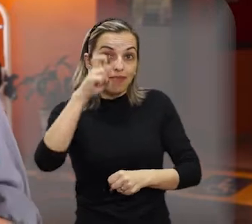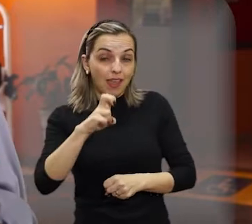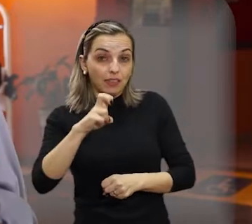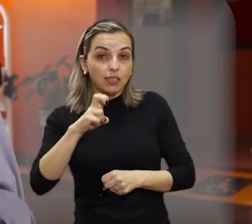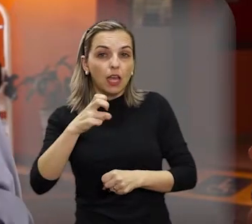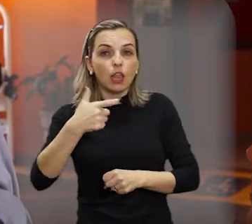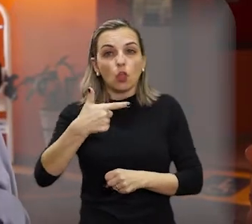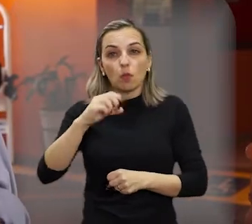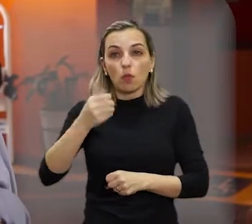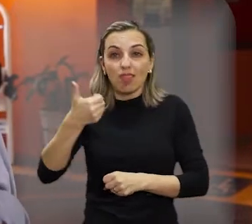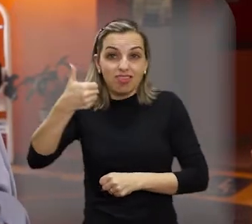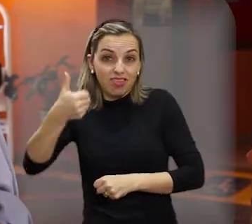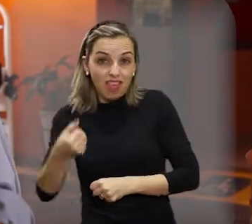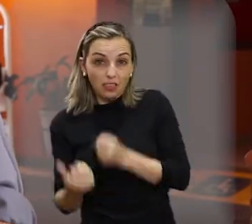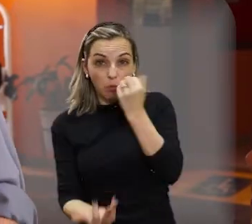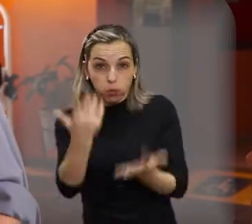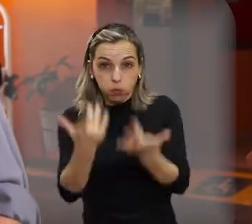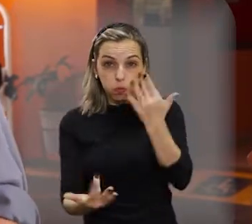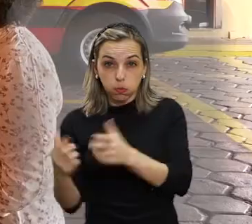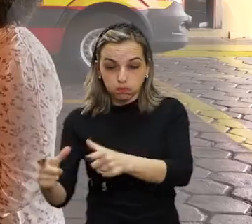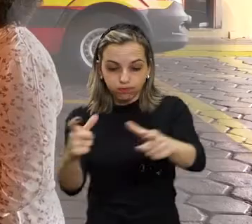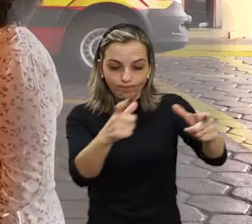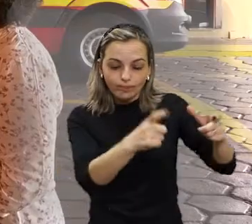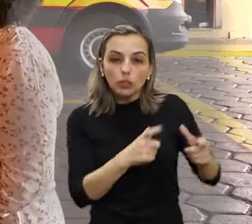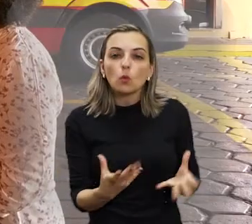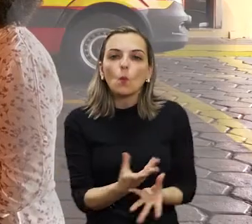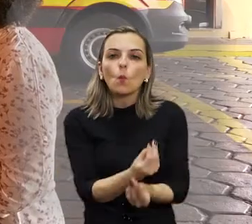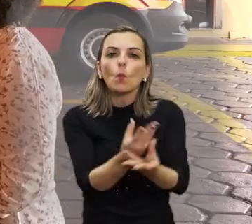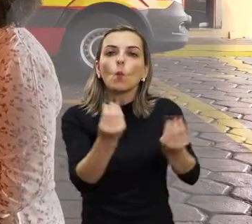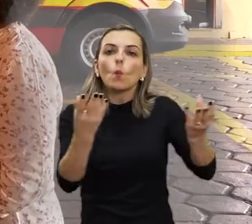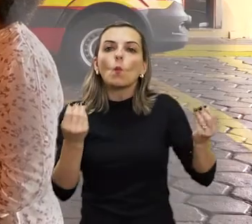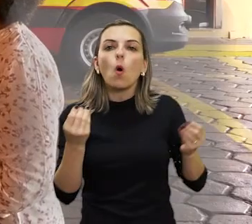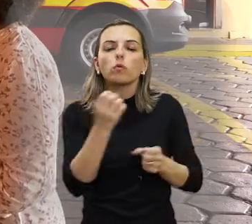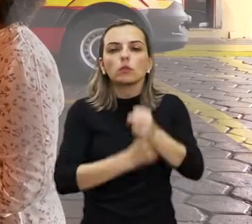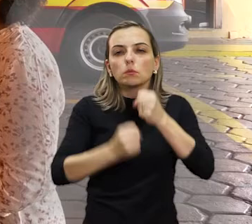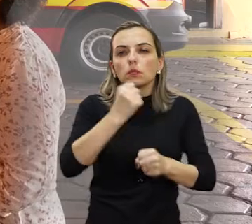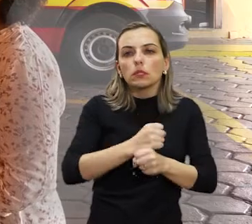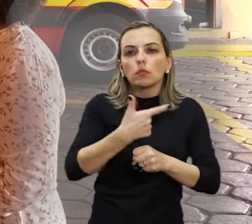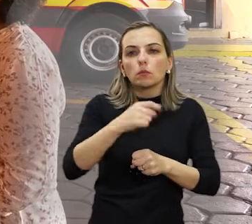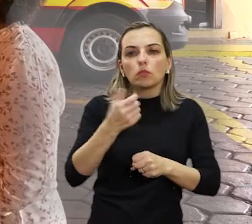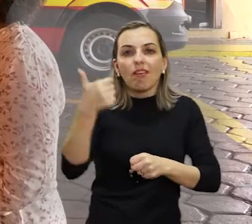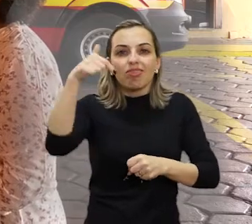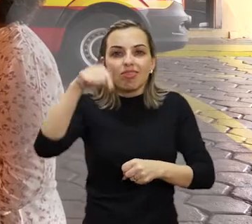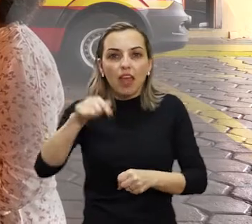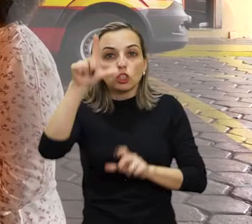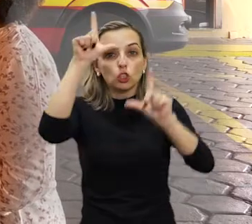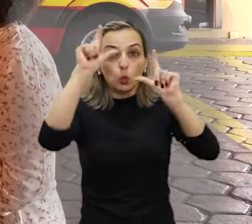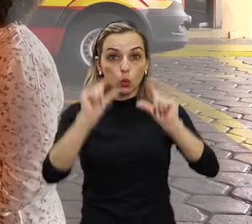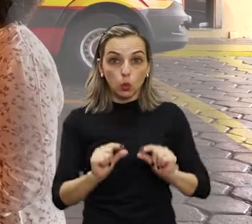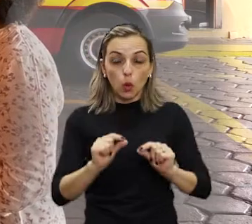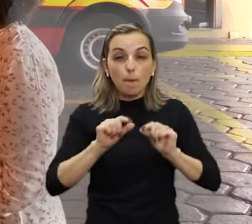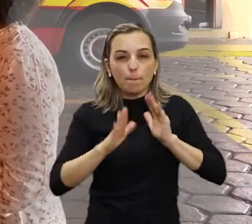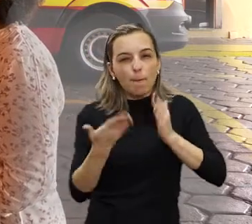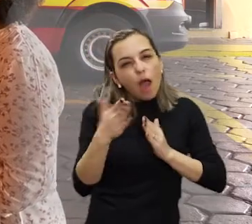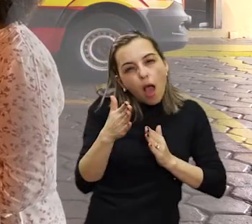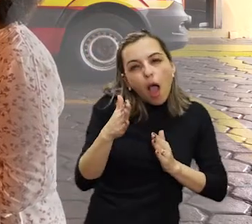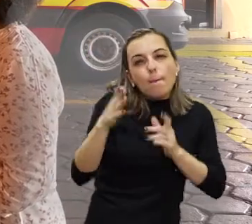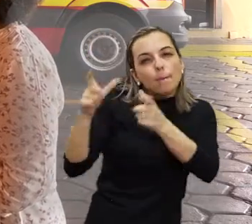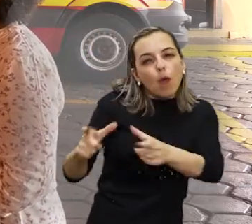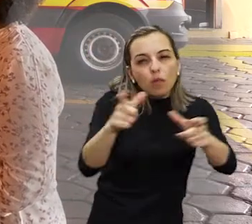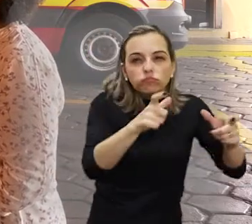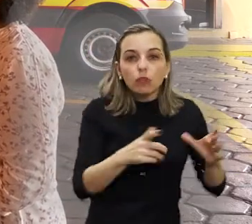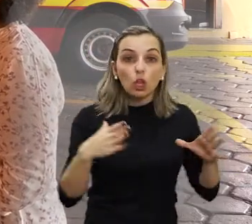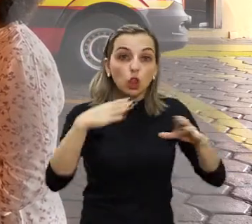2015 e 2016. Em 2017, esses números caíram, fecharam por volta de 1.720 ocorrências atendidas por